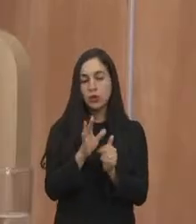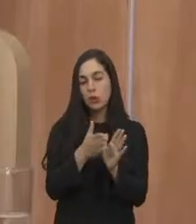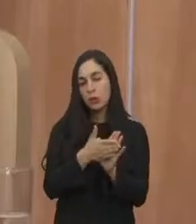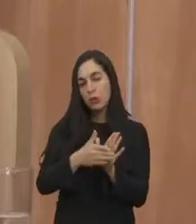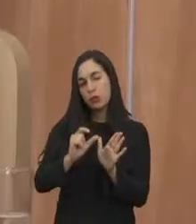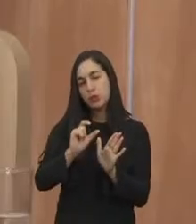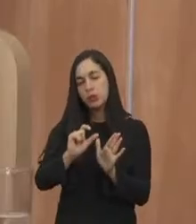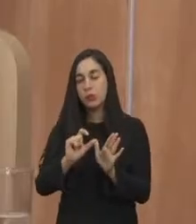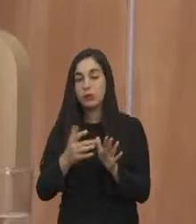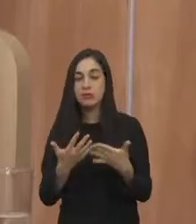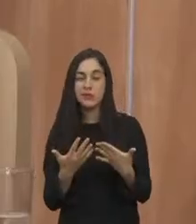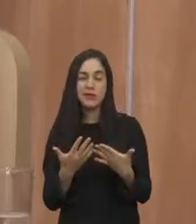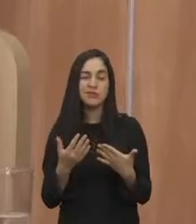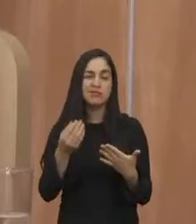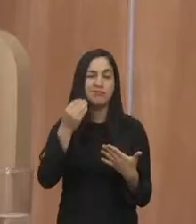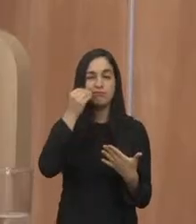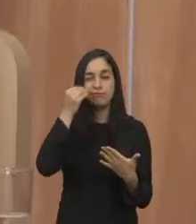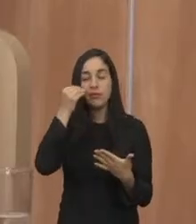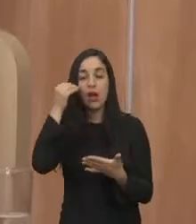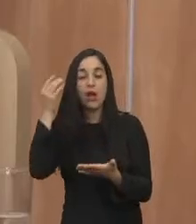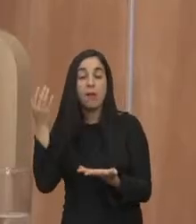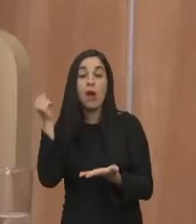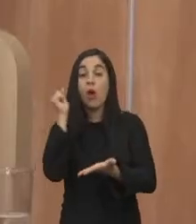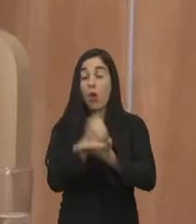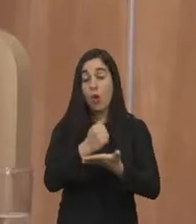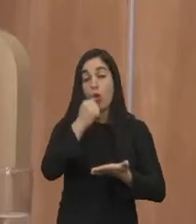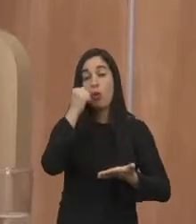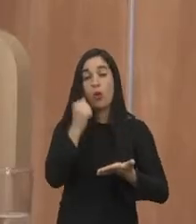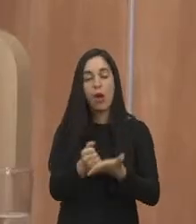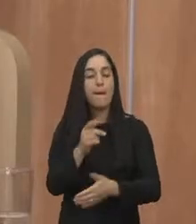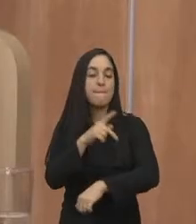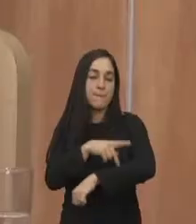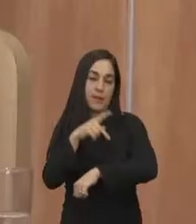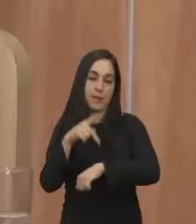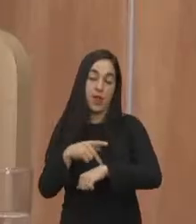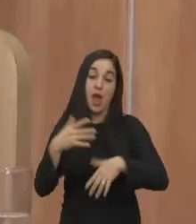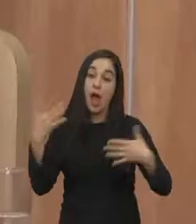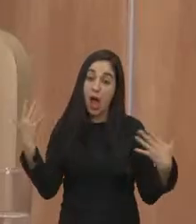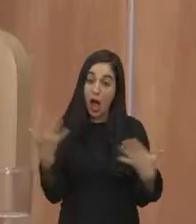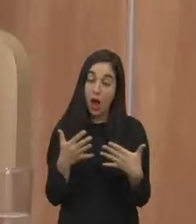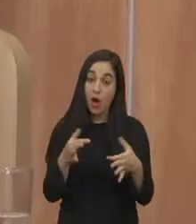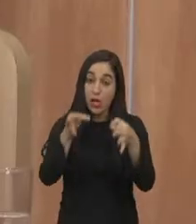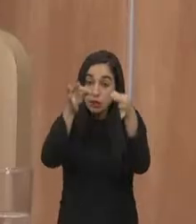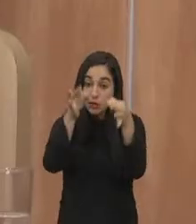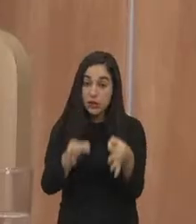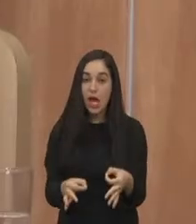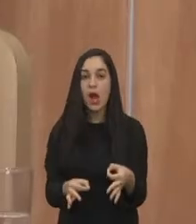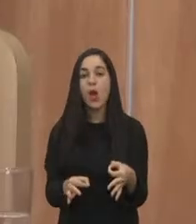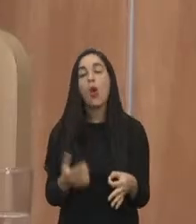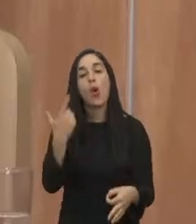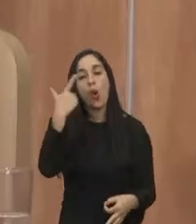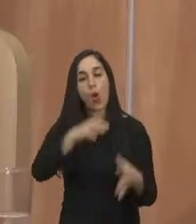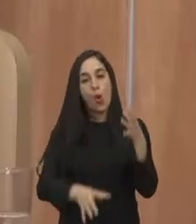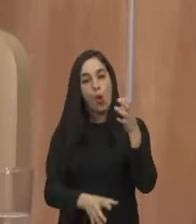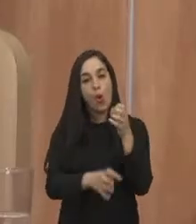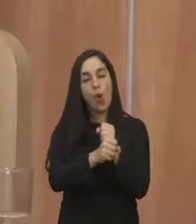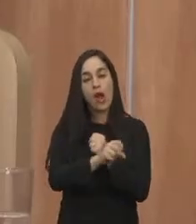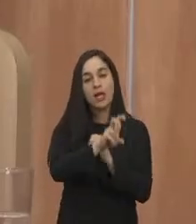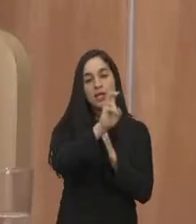e ainda estava em processo de contratação de pedagogos, né? Agora que a gente conseguiu fechar 5 com a previsão de mais